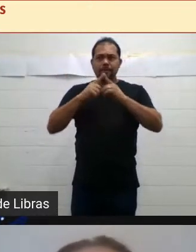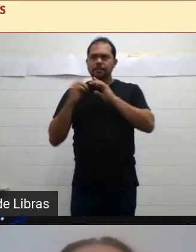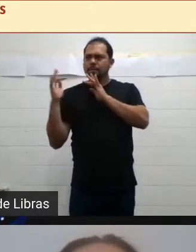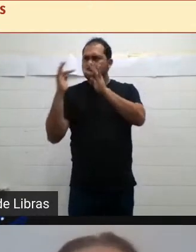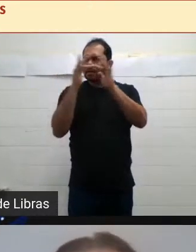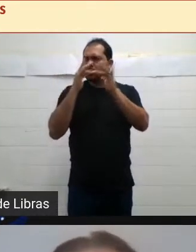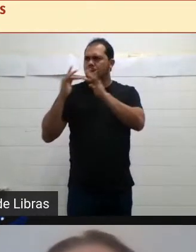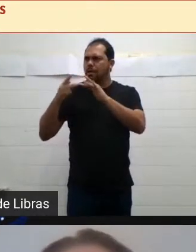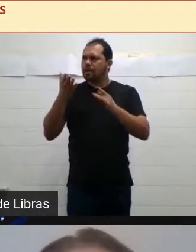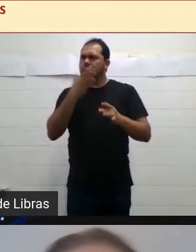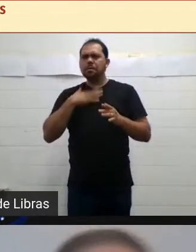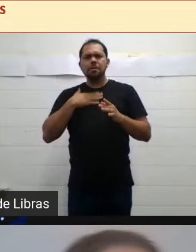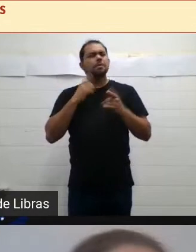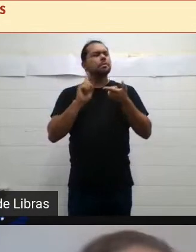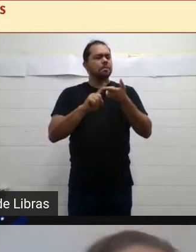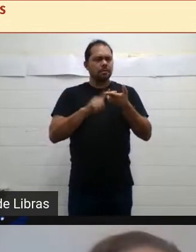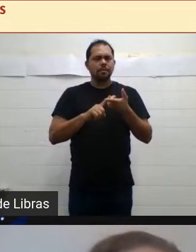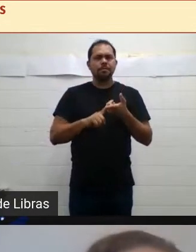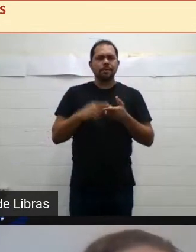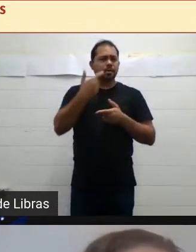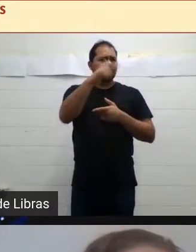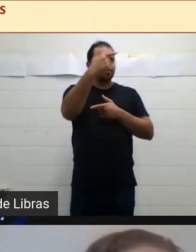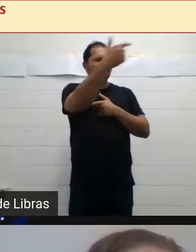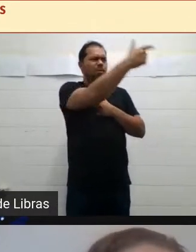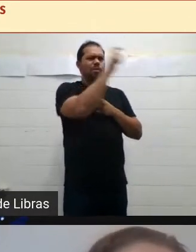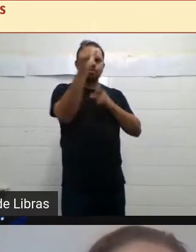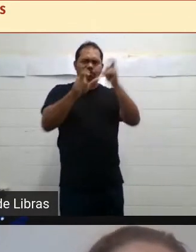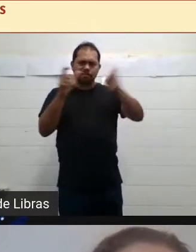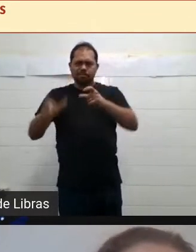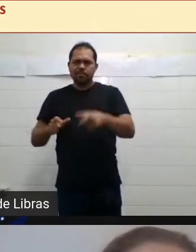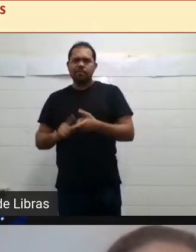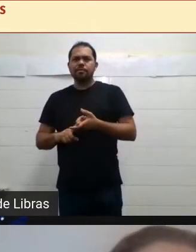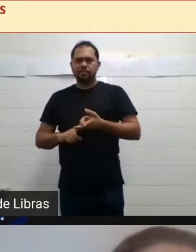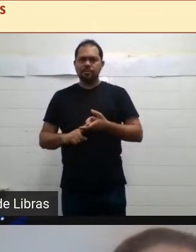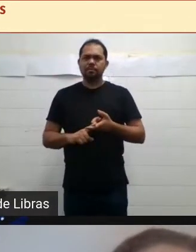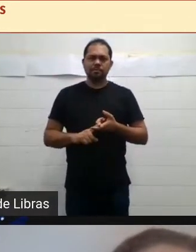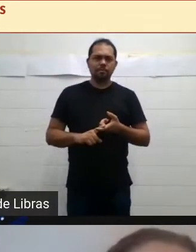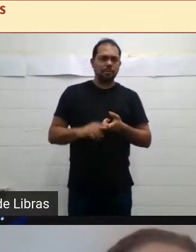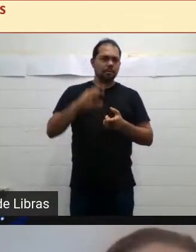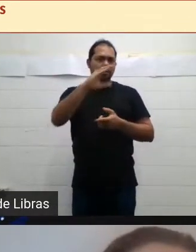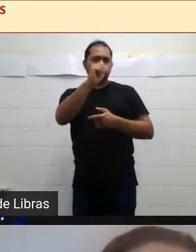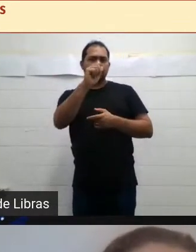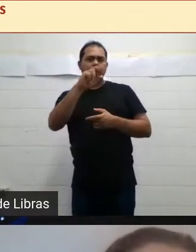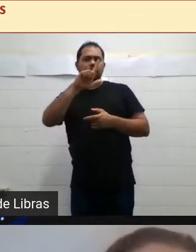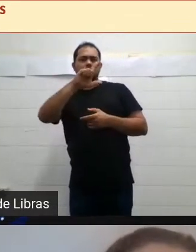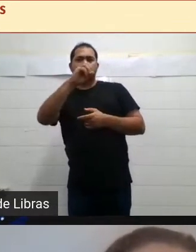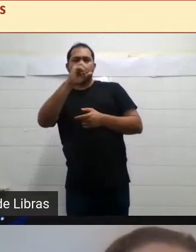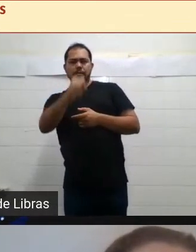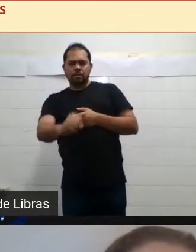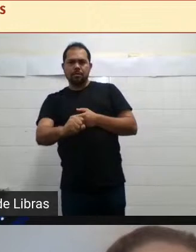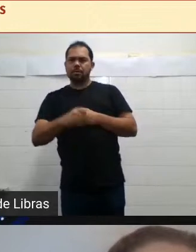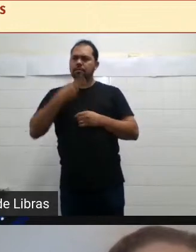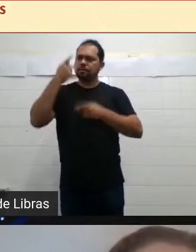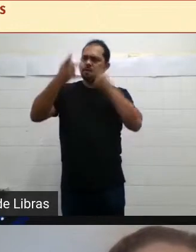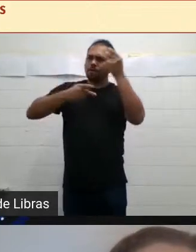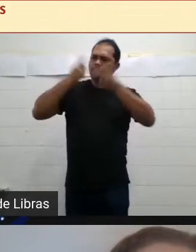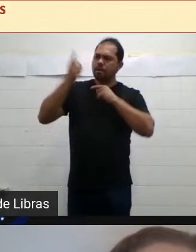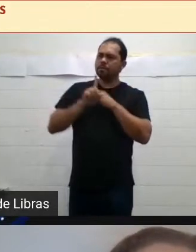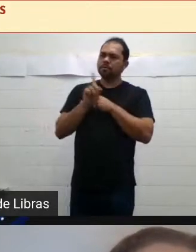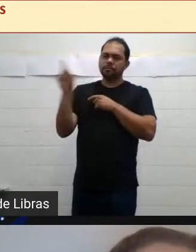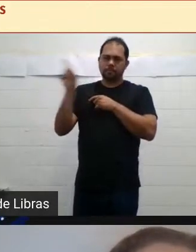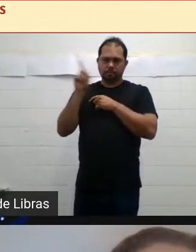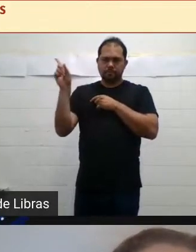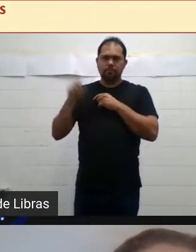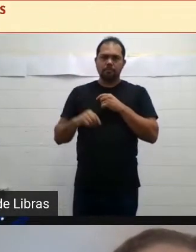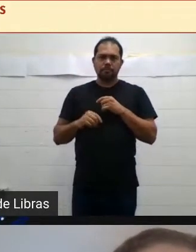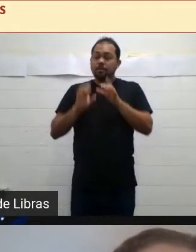histórias de tantas outras Nicoles, tantos outros Carlos Aleandro, que estão falando lá. Então, está